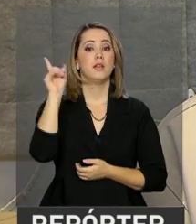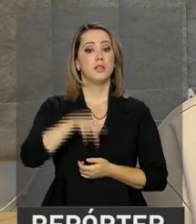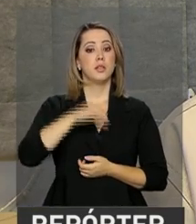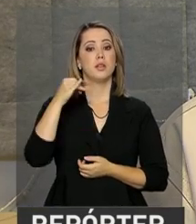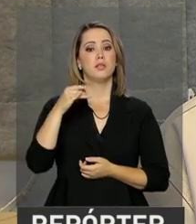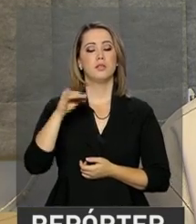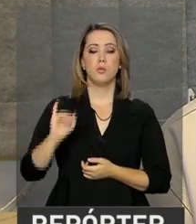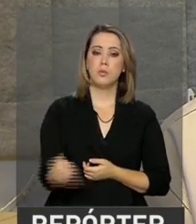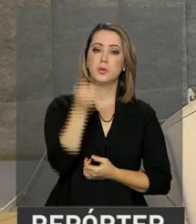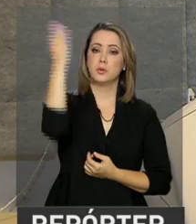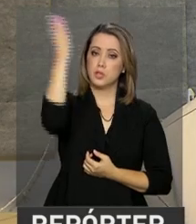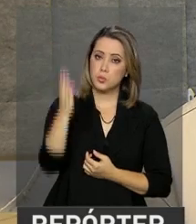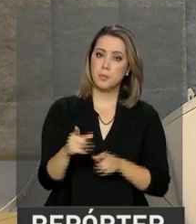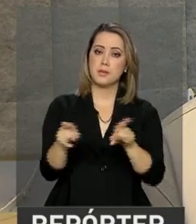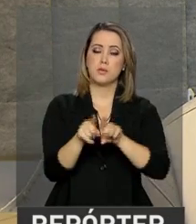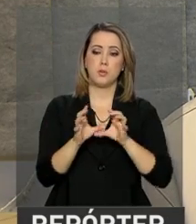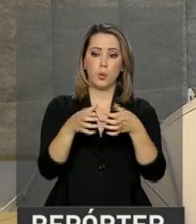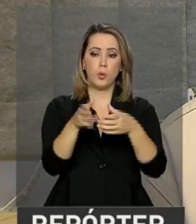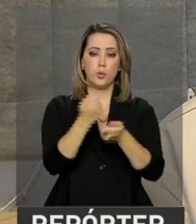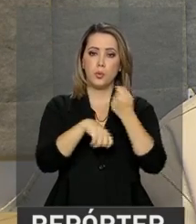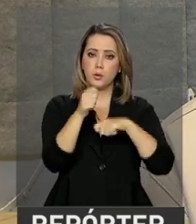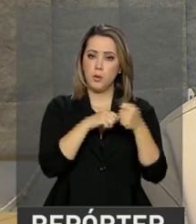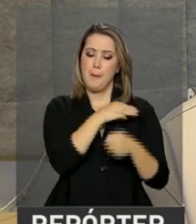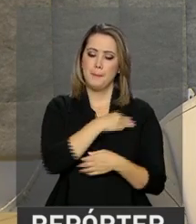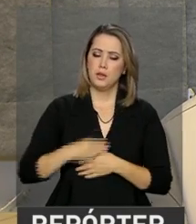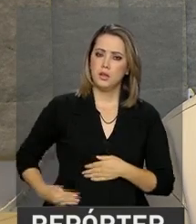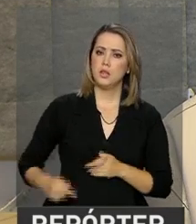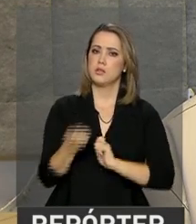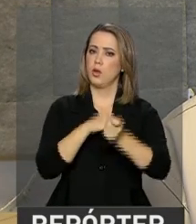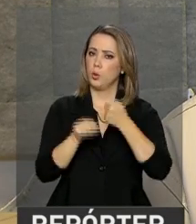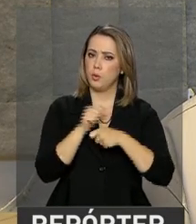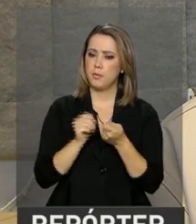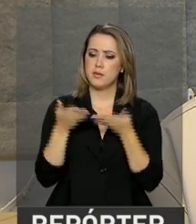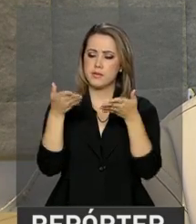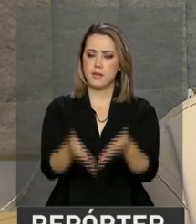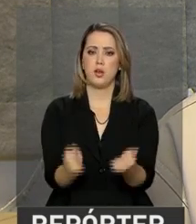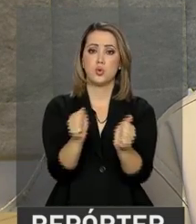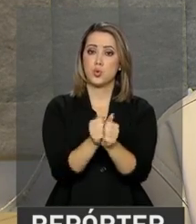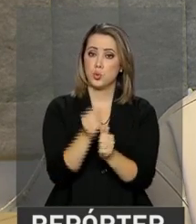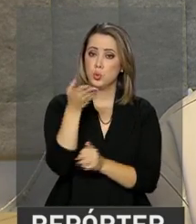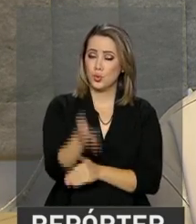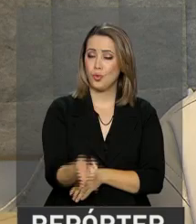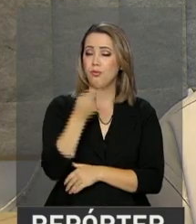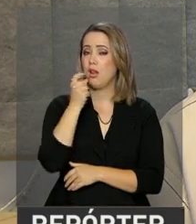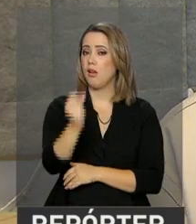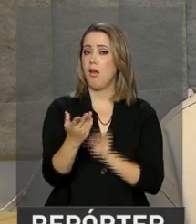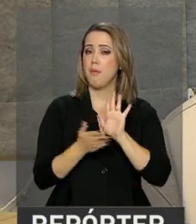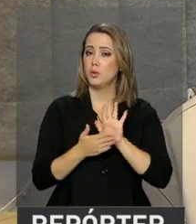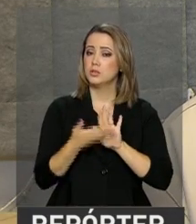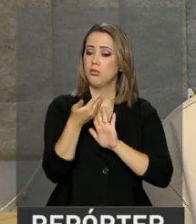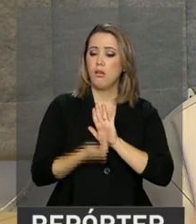paraas autoridades econômicas o ministro Henrique Meireles estará presente de a a